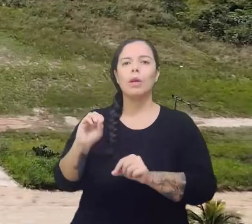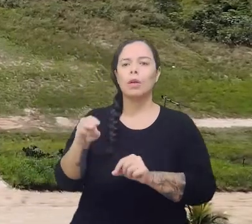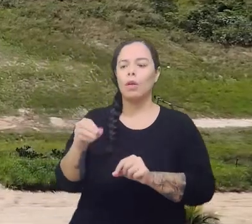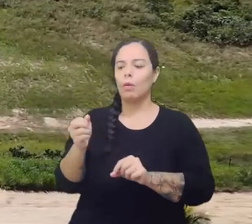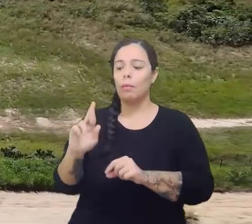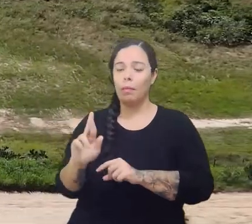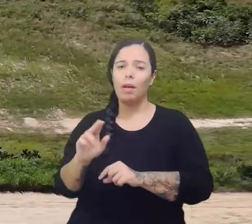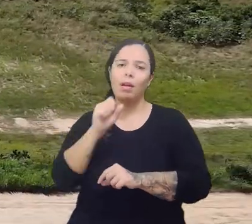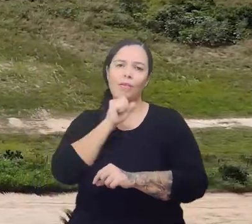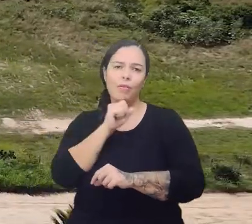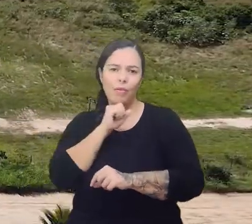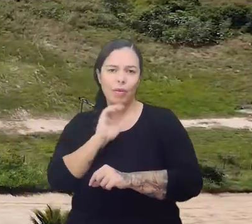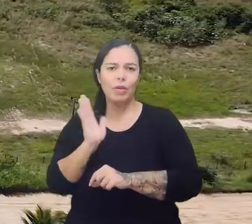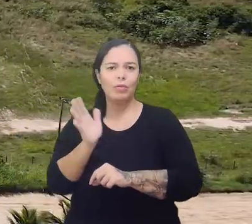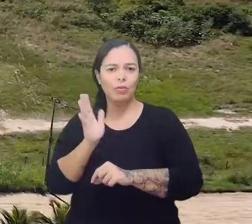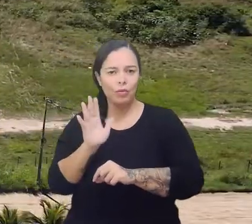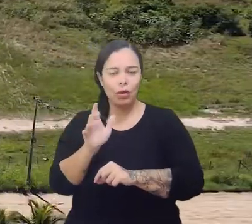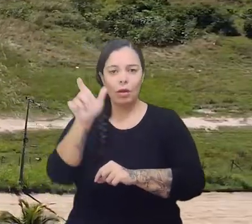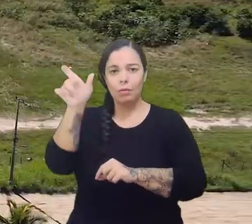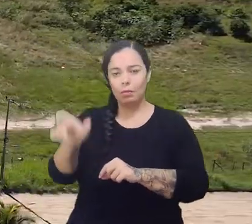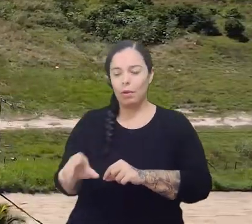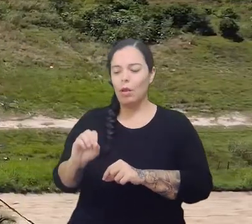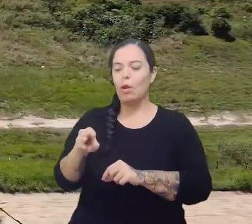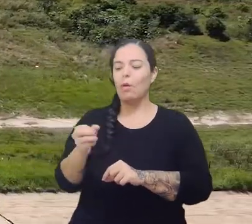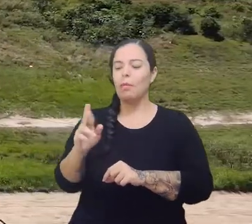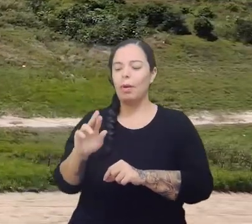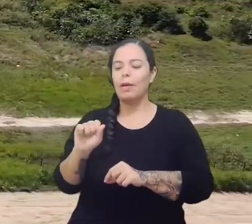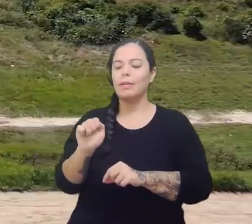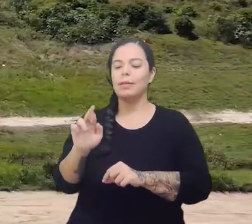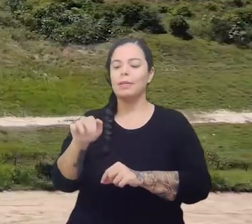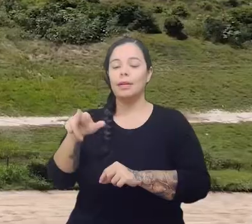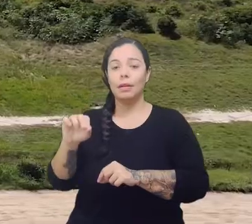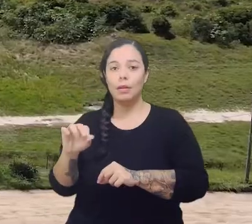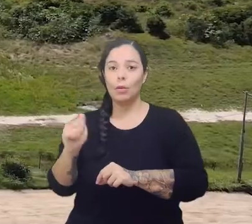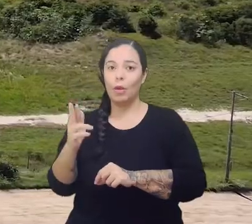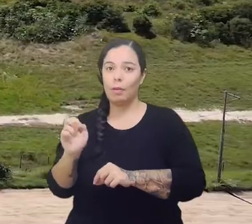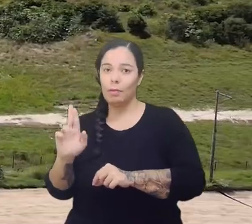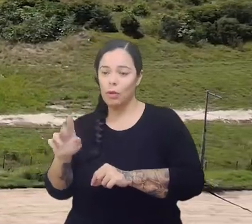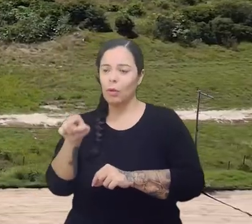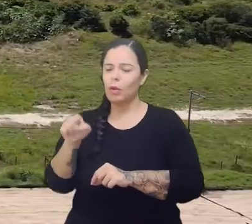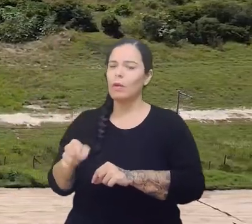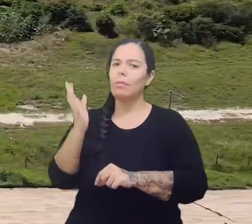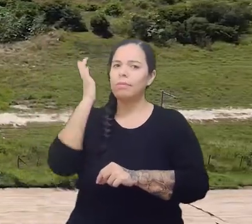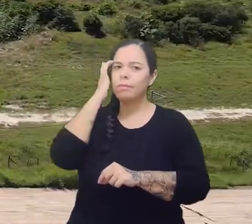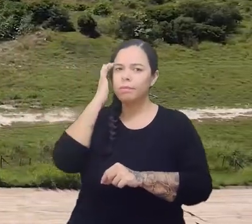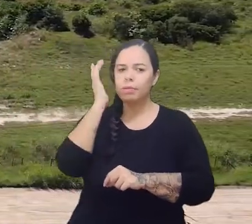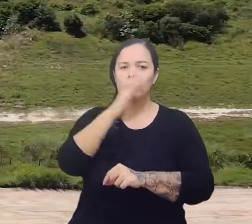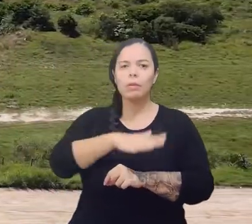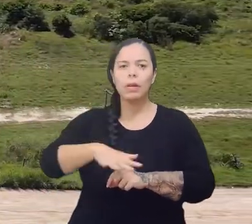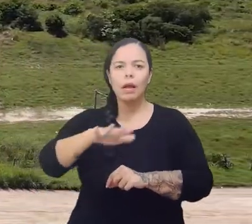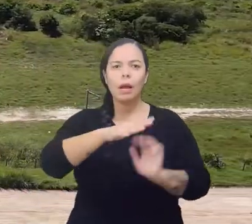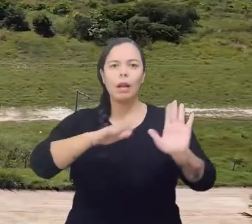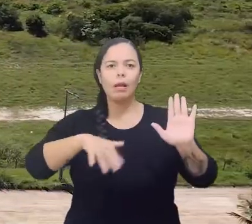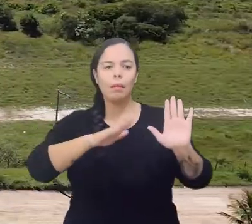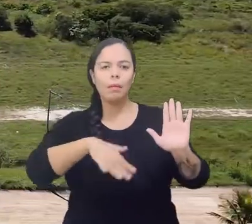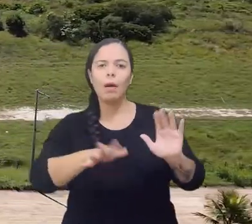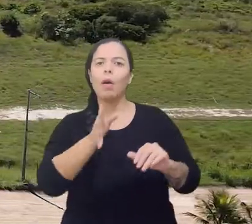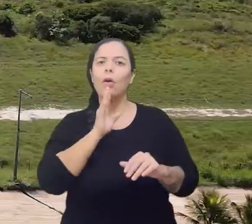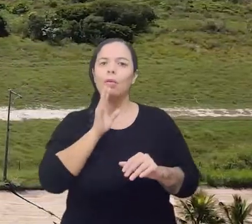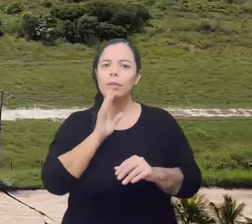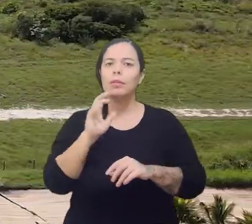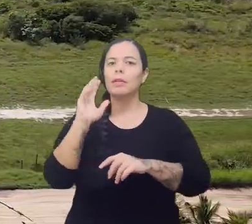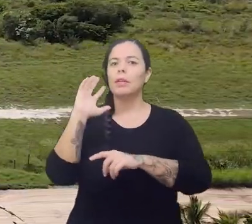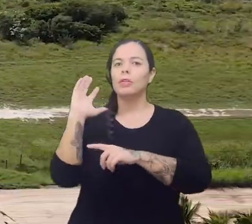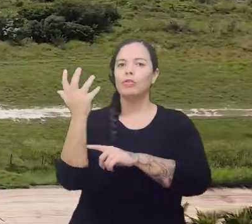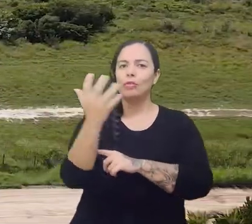Abreu, que sabia muito da região oceânica, sabia muito de histórico de meio ambiente, legislação, e o